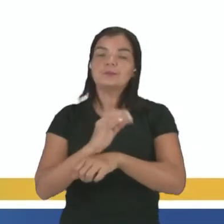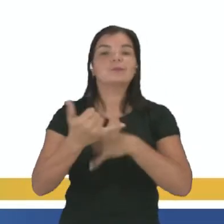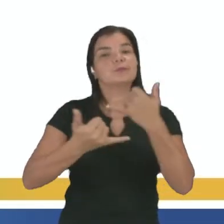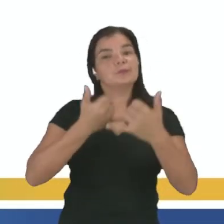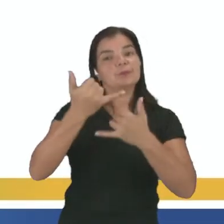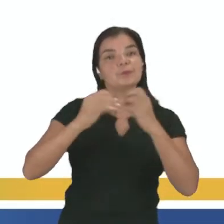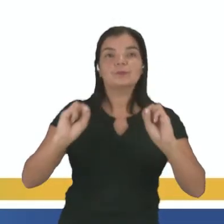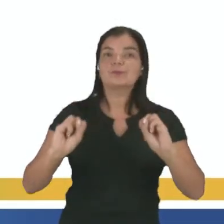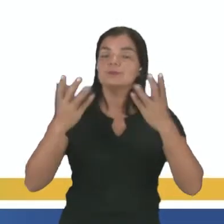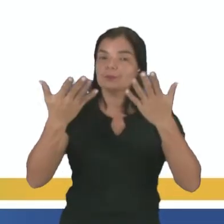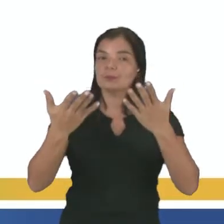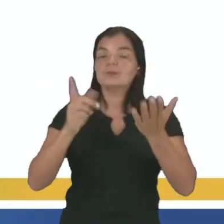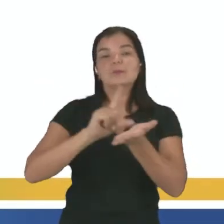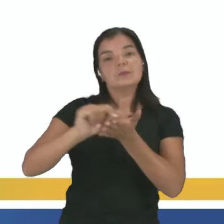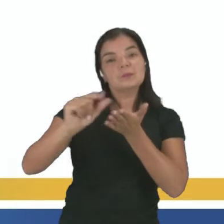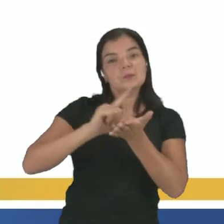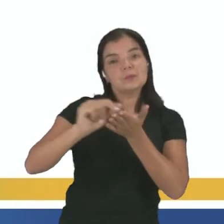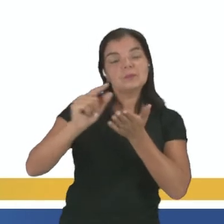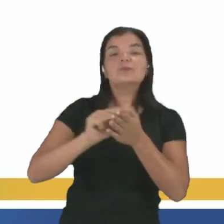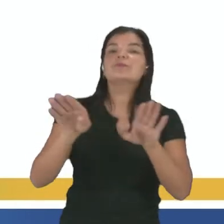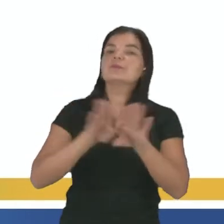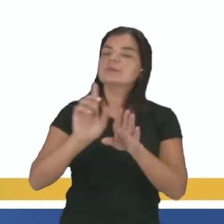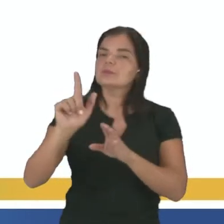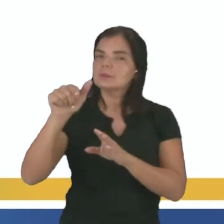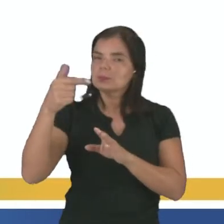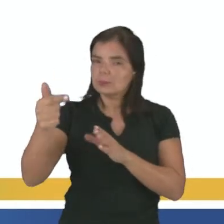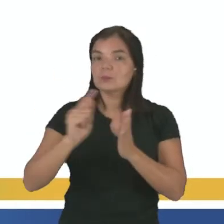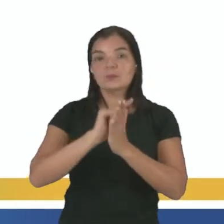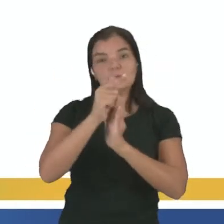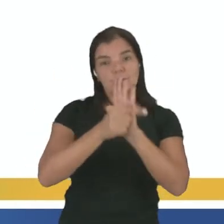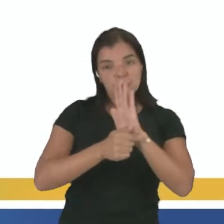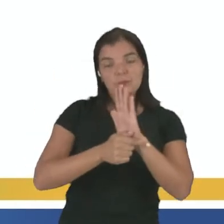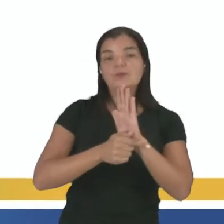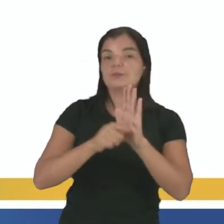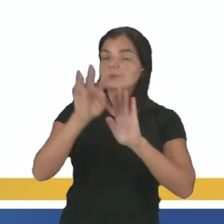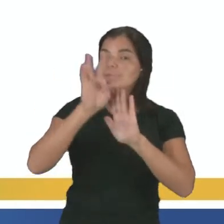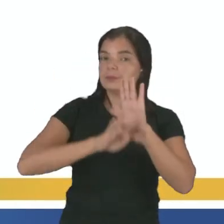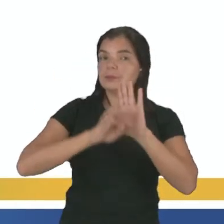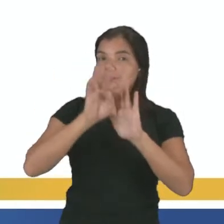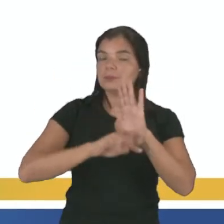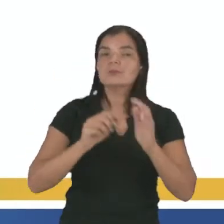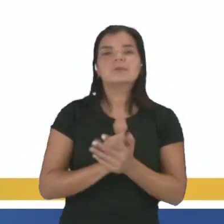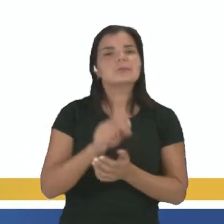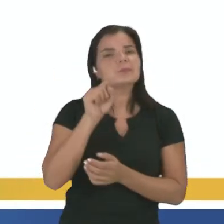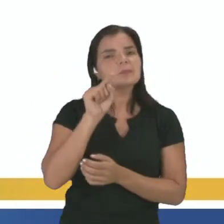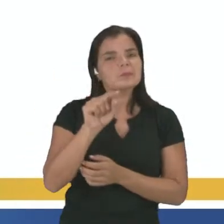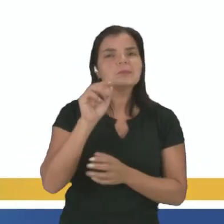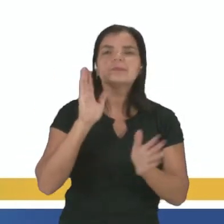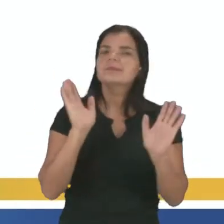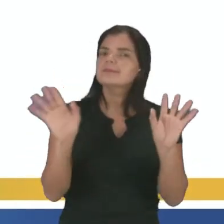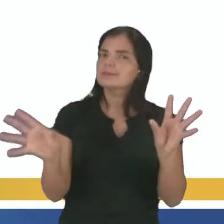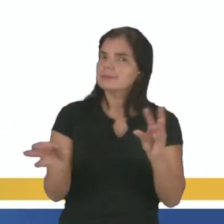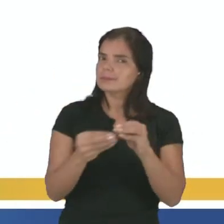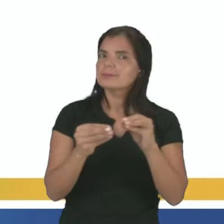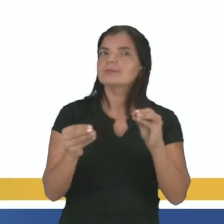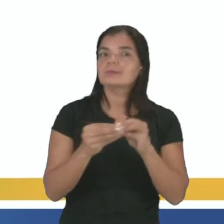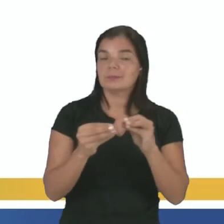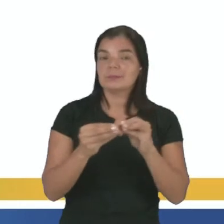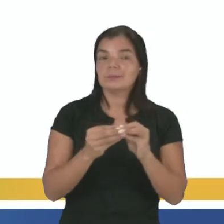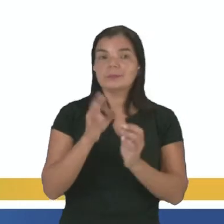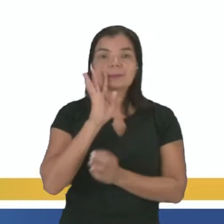eventos, de artigos, tá? Que é um outro gênero textual. Então, você pode fazer o seu